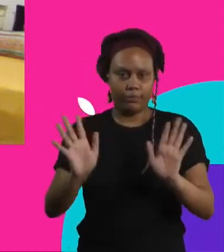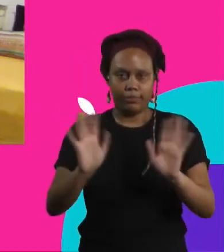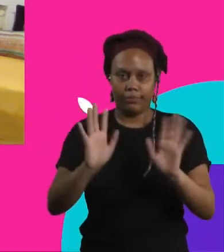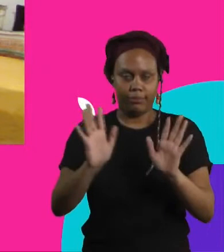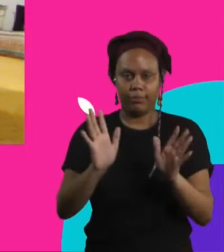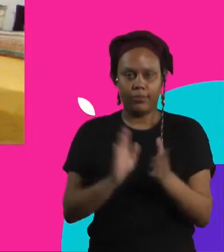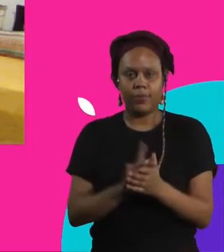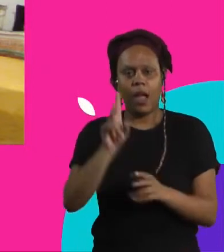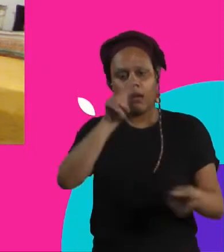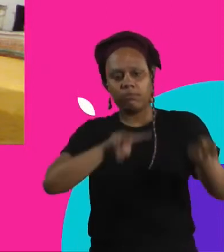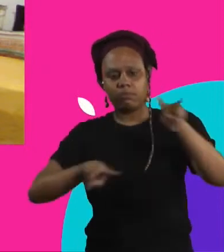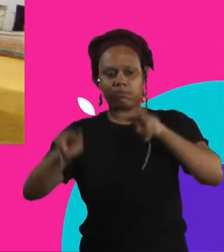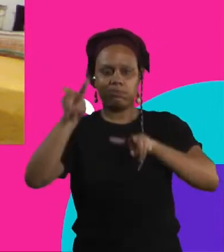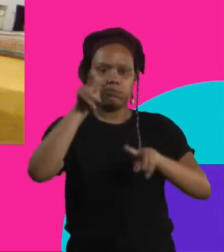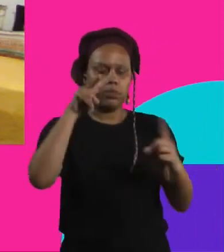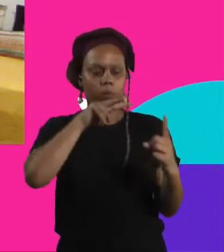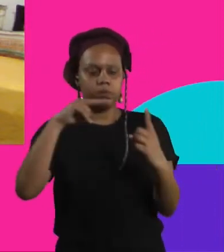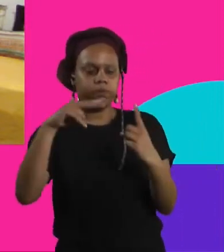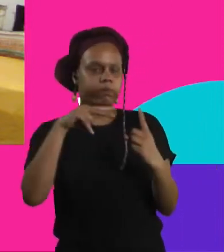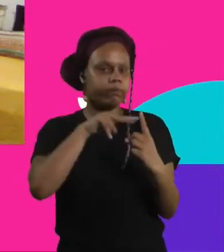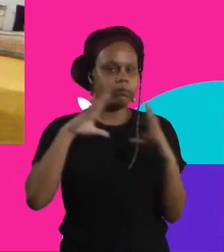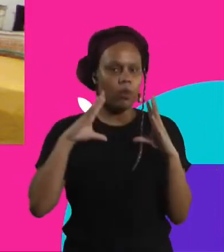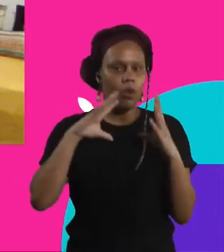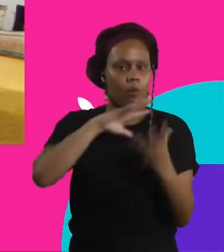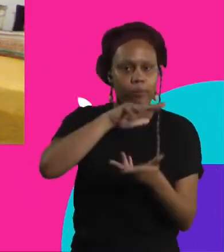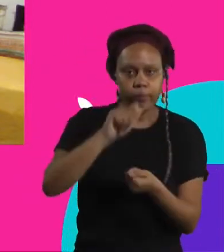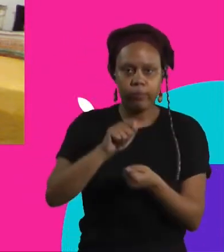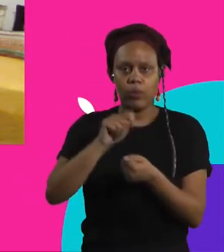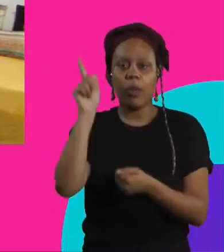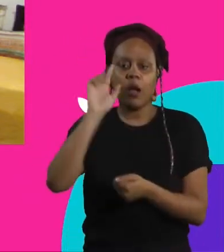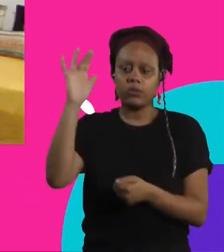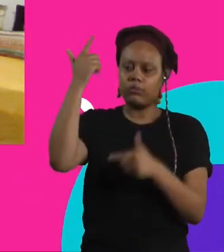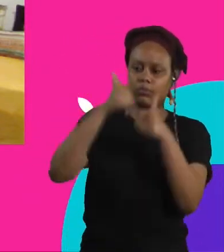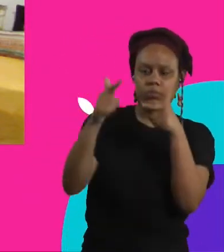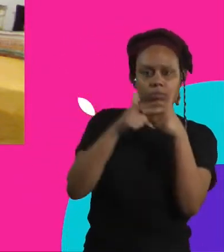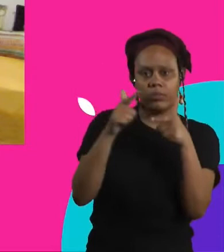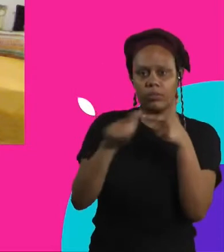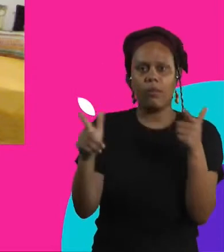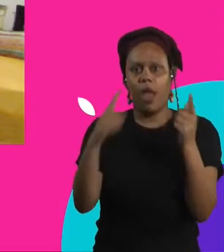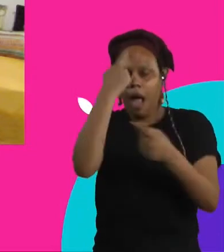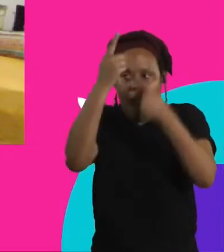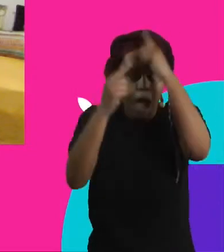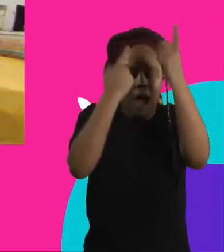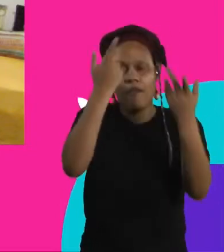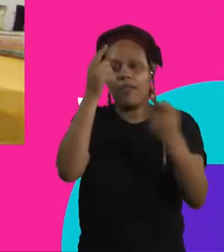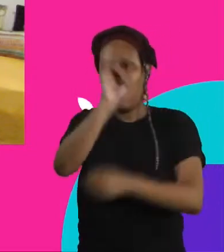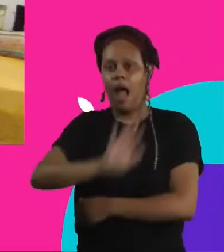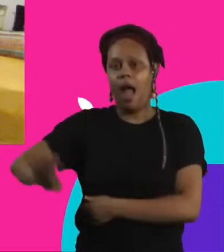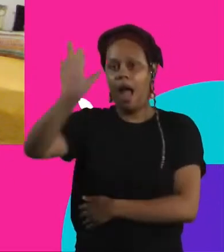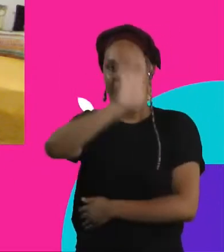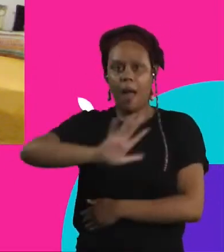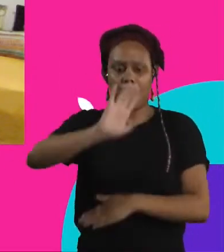as visões de mundo, problemas, para achar soluções dos problemas, criatividade, como você falou, a imagem das